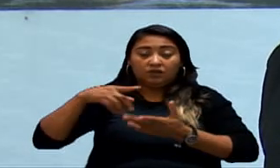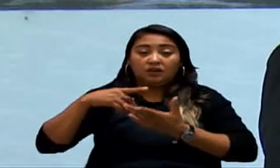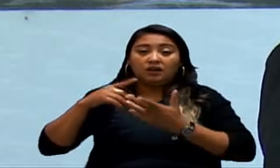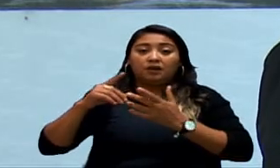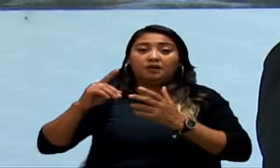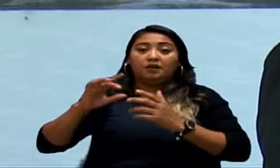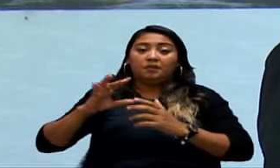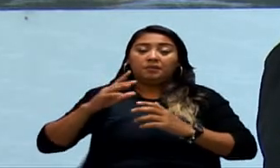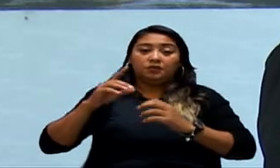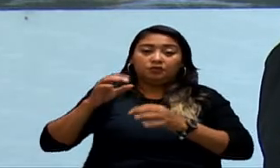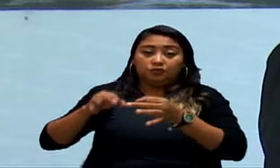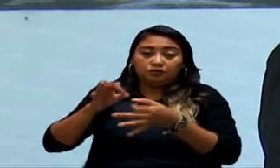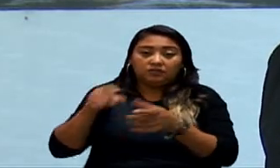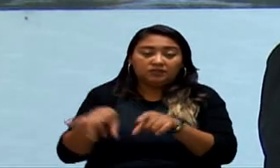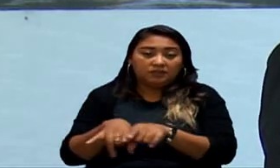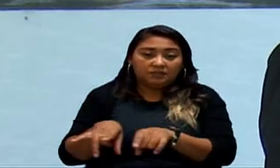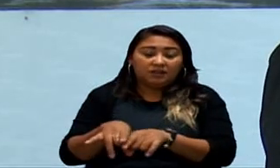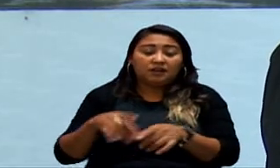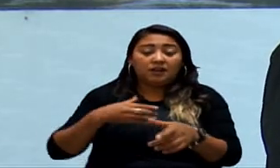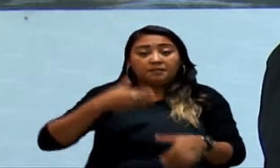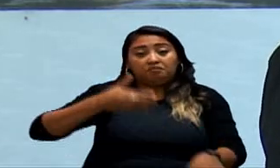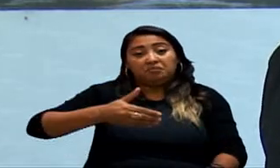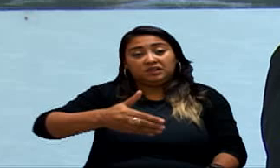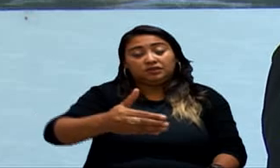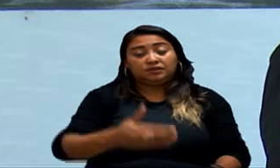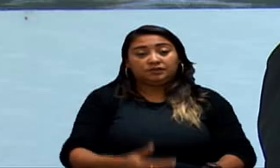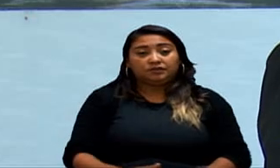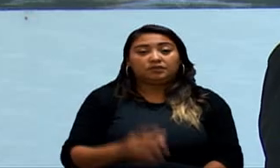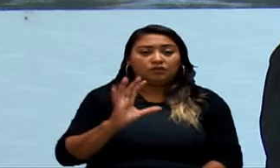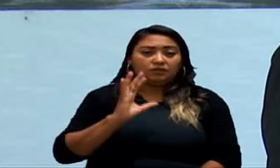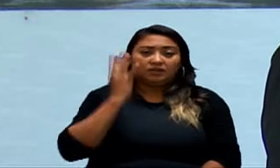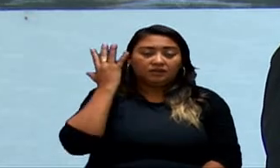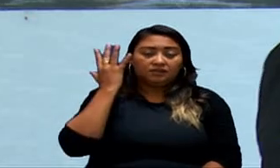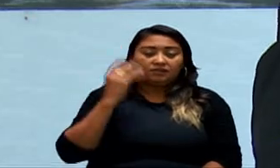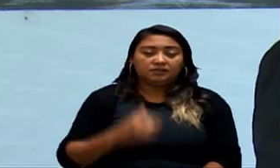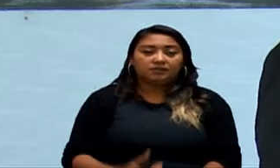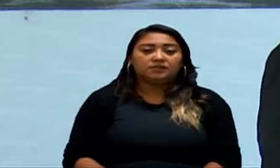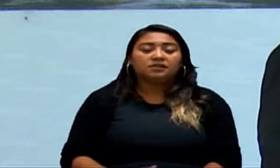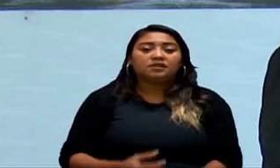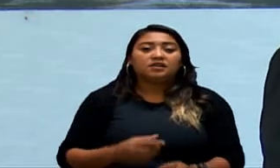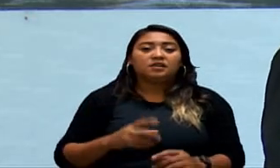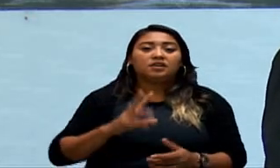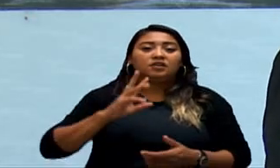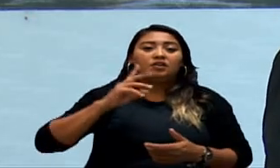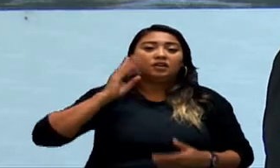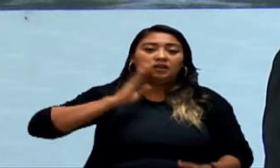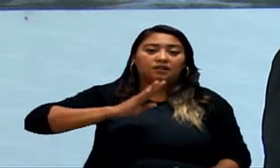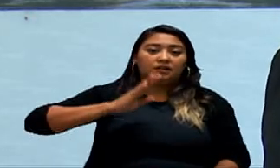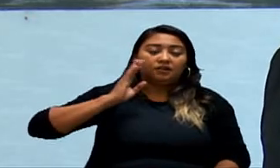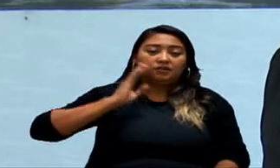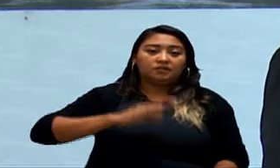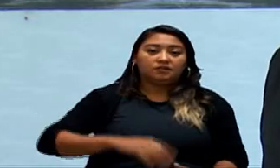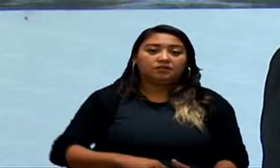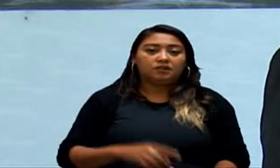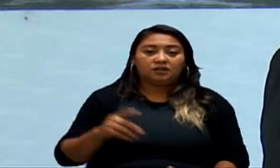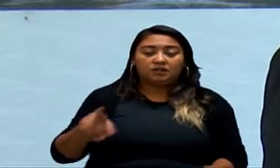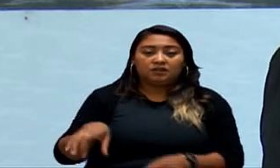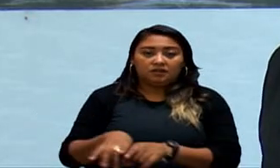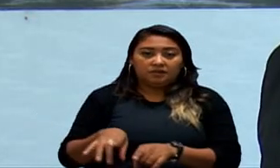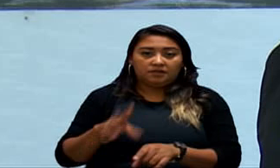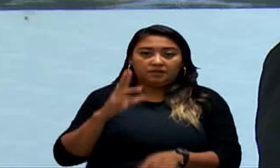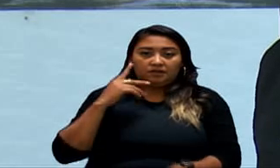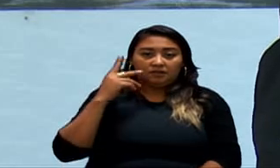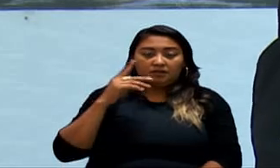Comissão de Justiça também. E acabou passando... Acontece, isso acontece. Eu não sei agora, se tem, o que é legal... tem o vereador Carlos Leite também,